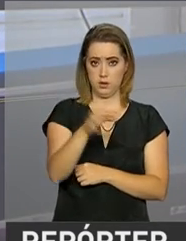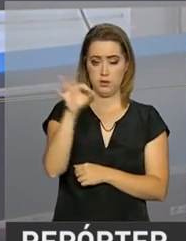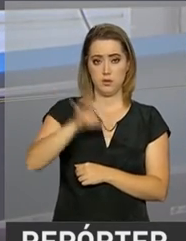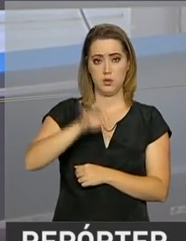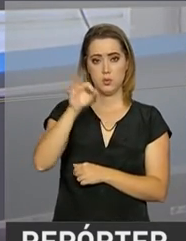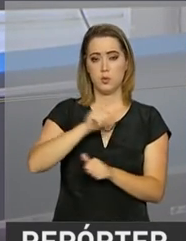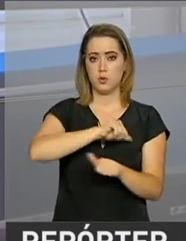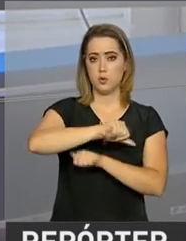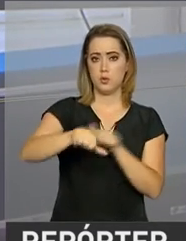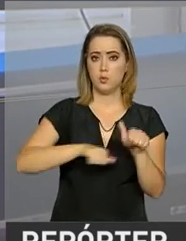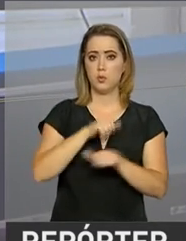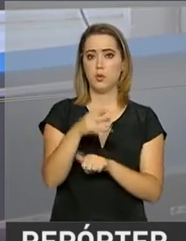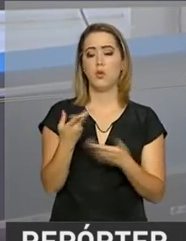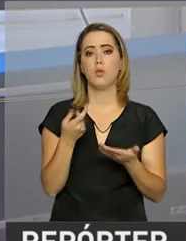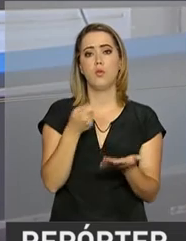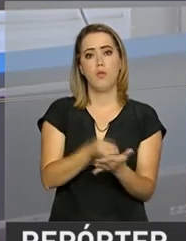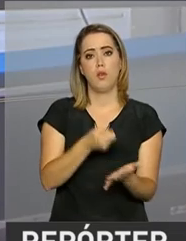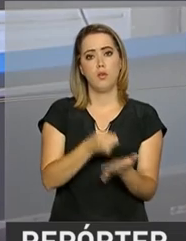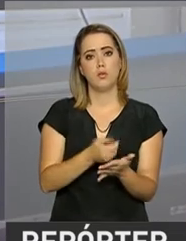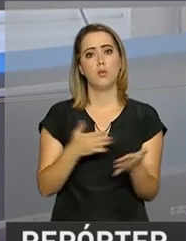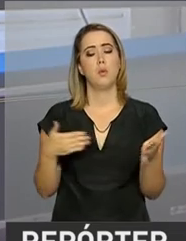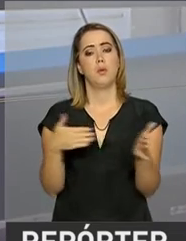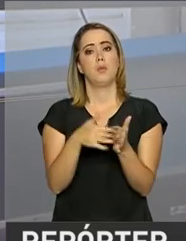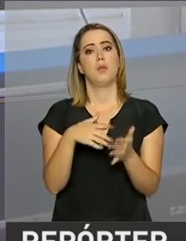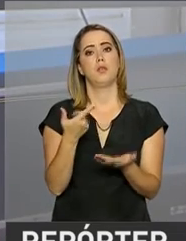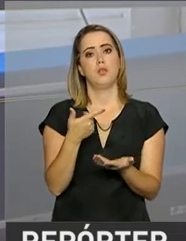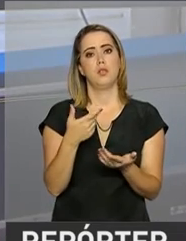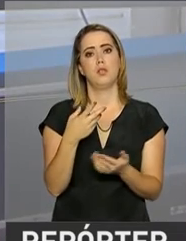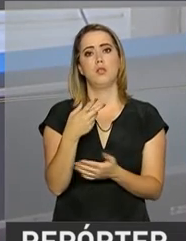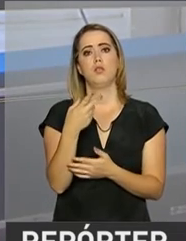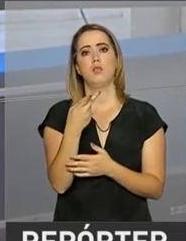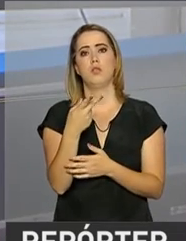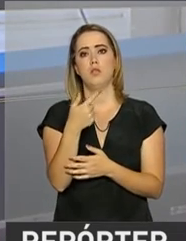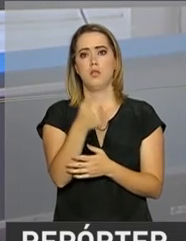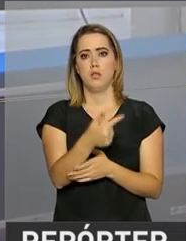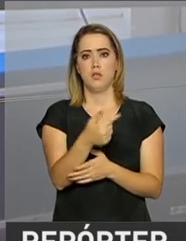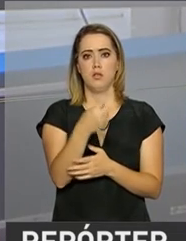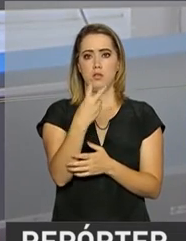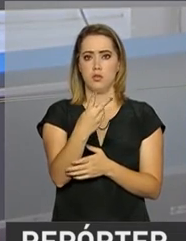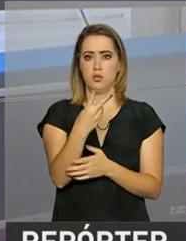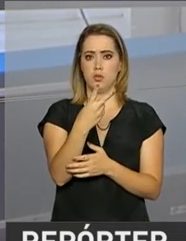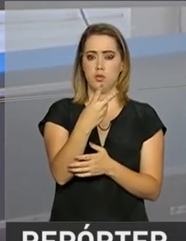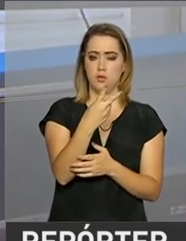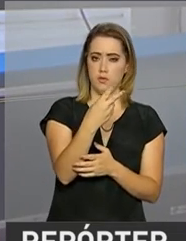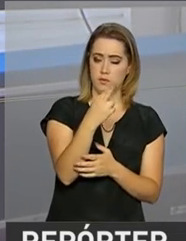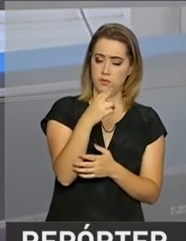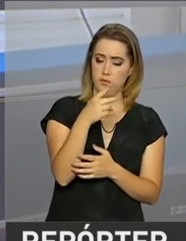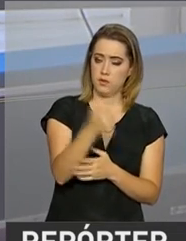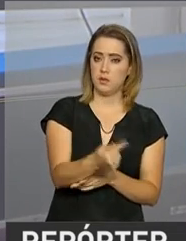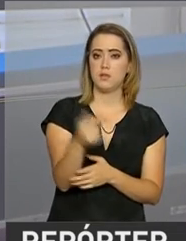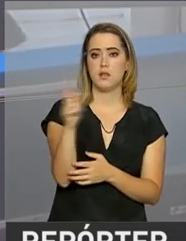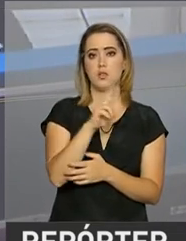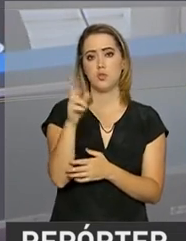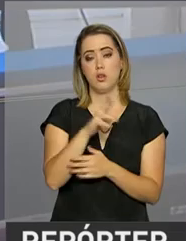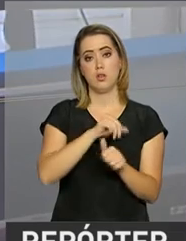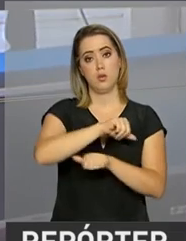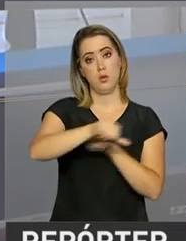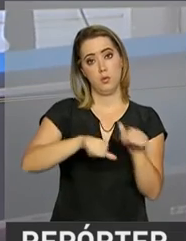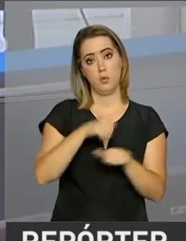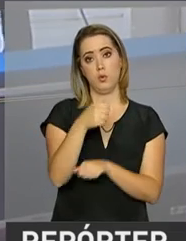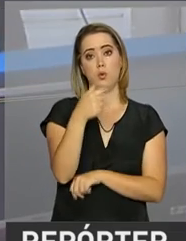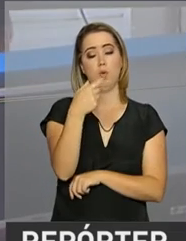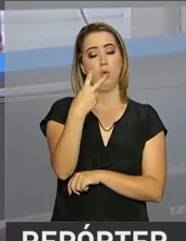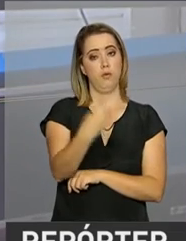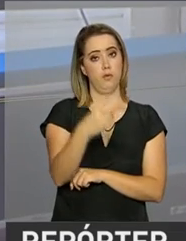o valor máximo da taxa para embarque doméstico passa de 27 reais e sessenta e nove centavos para 29 reais